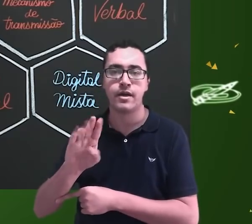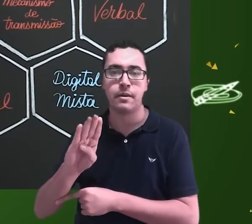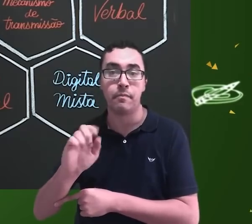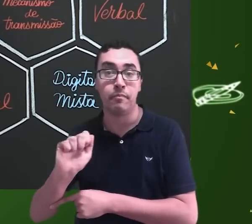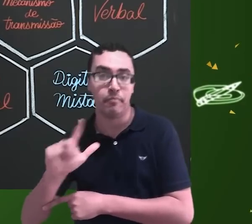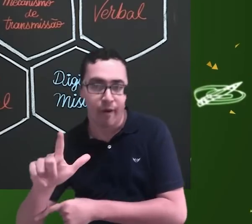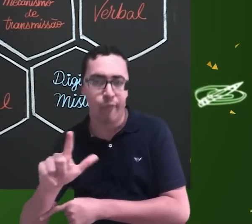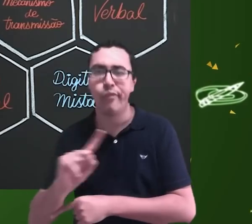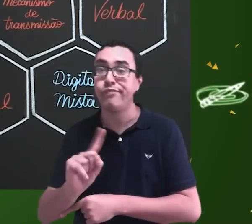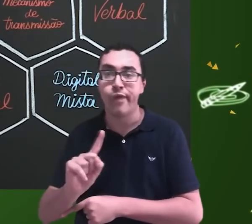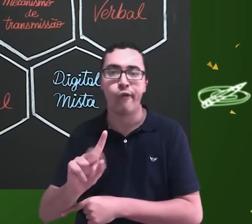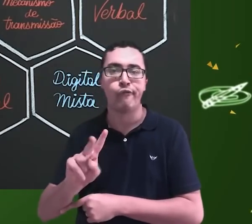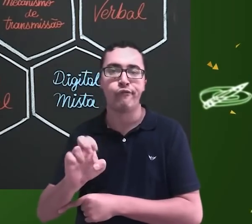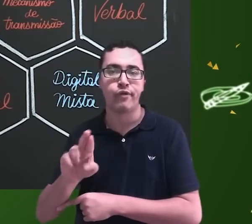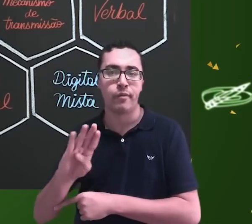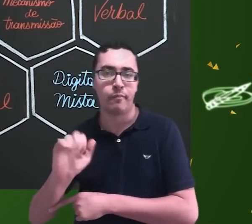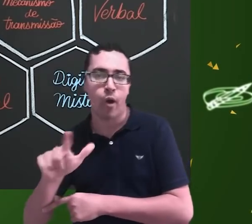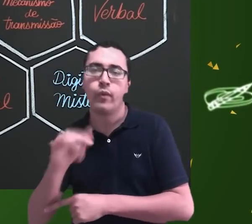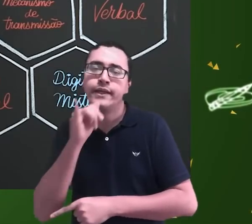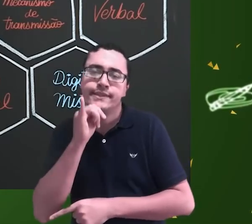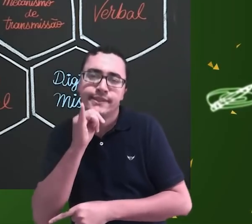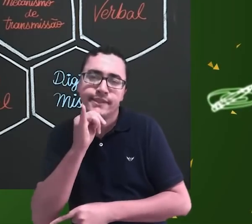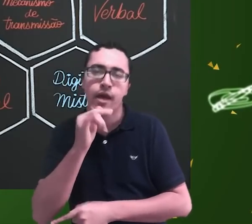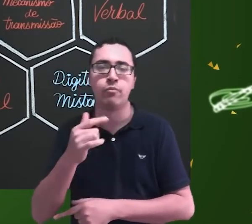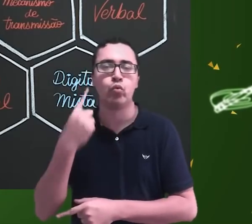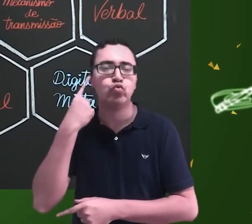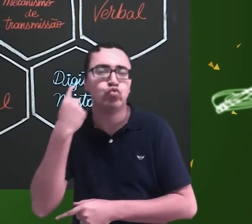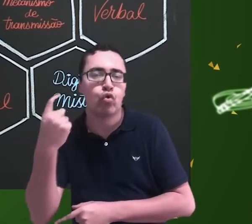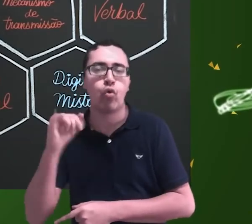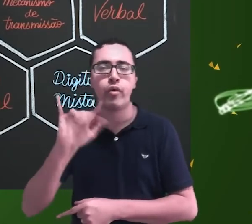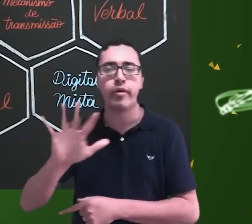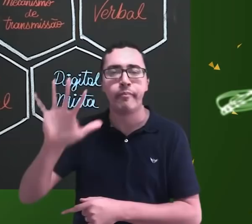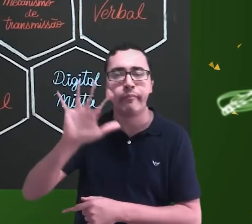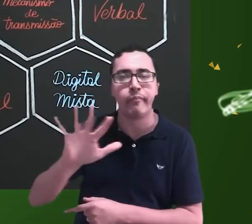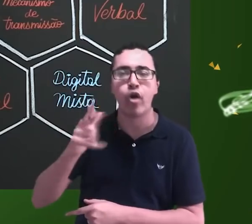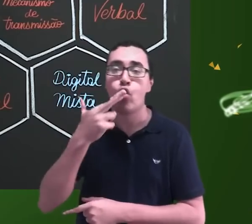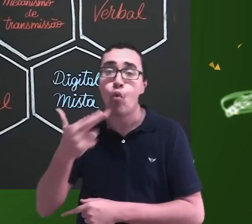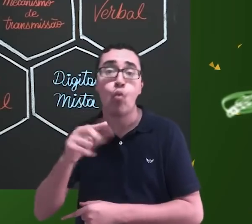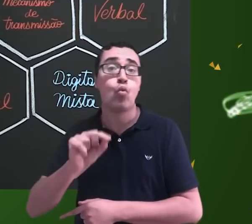exemplos como os sons, as imagens, as cores,